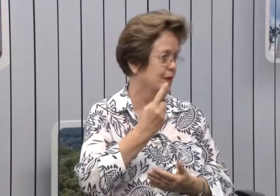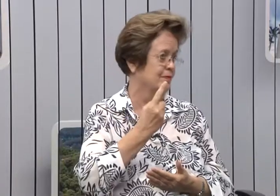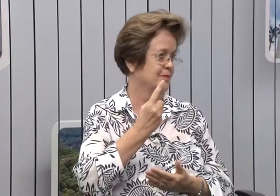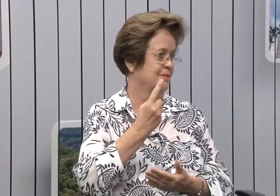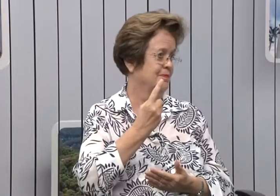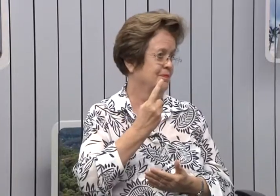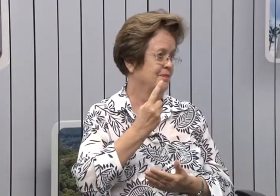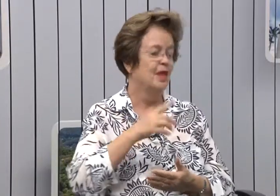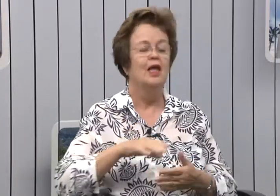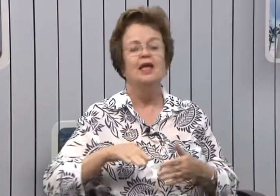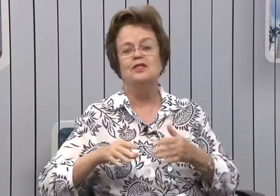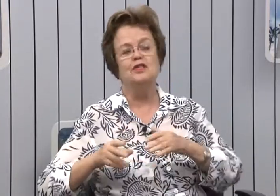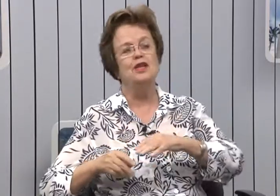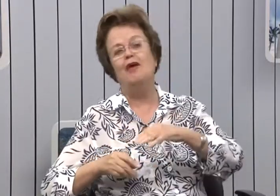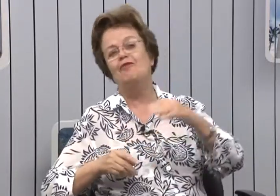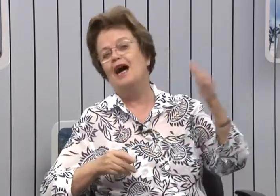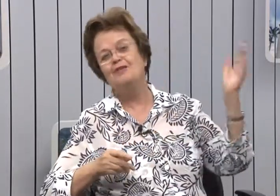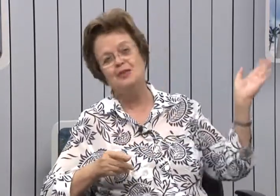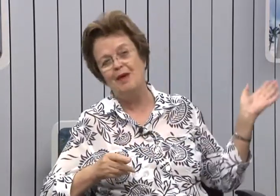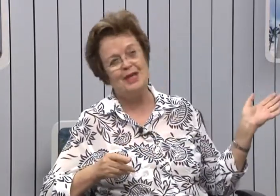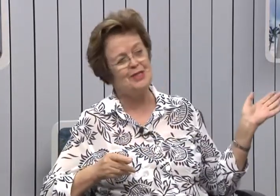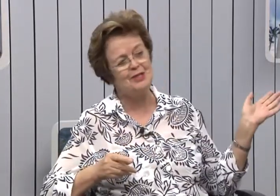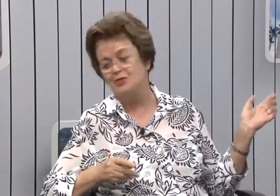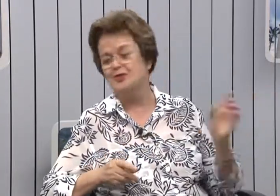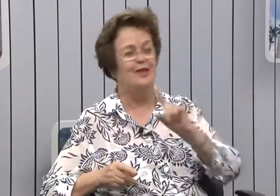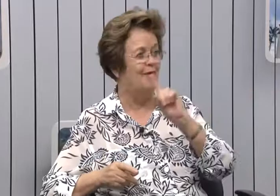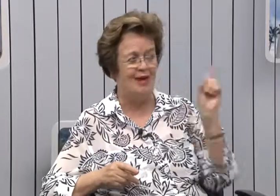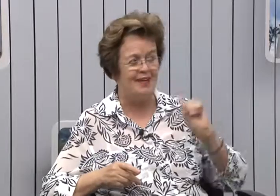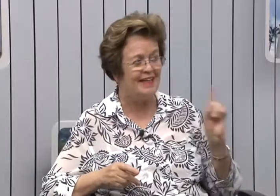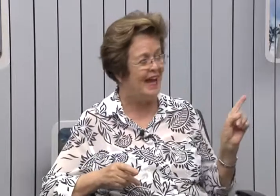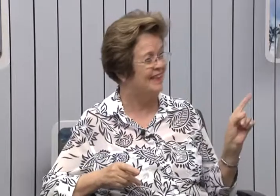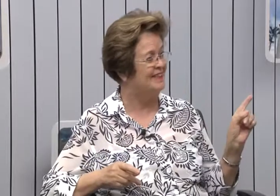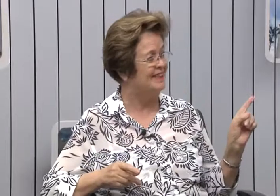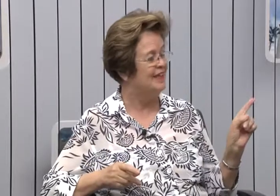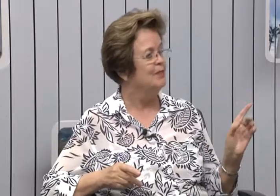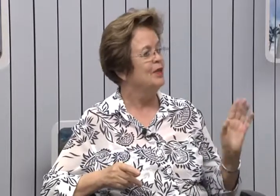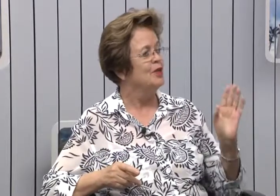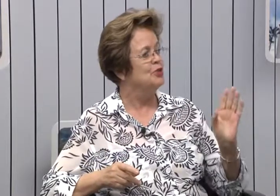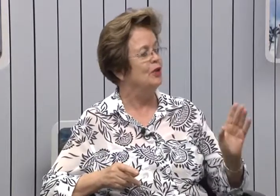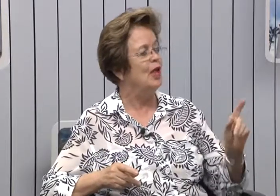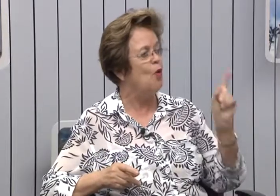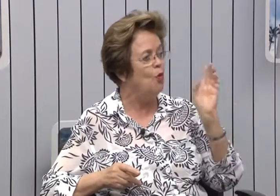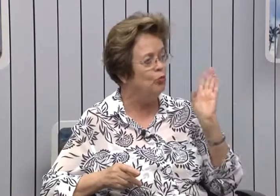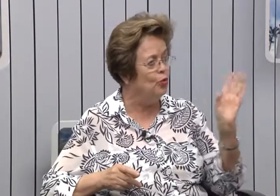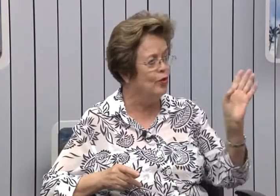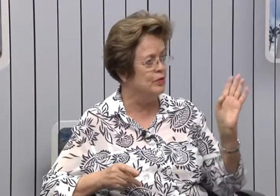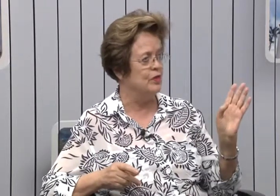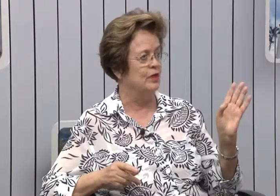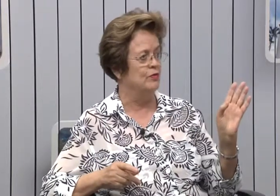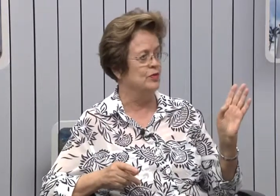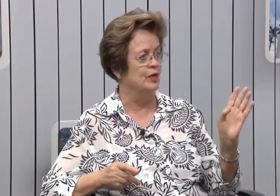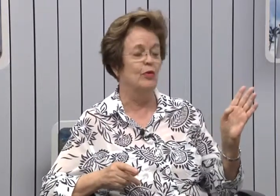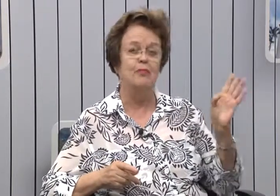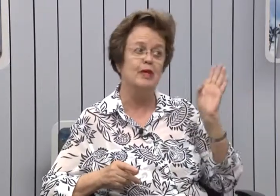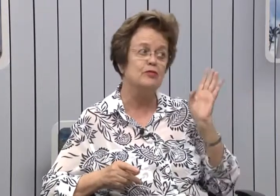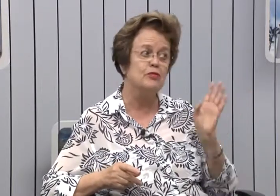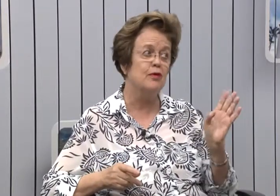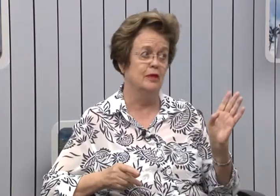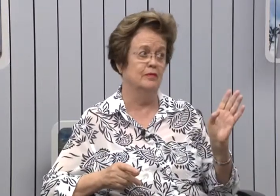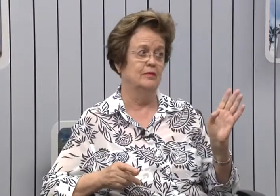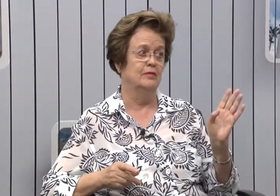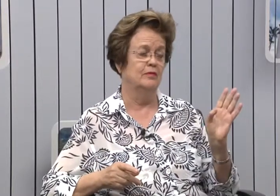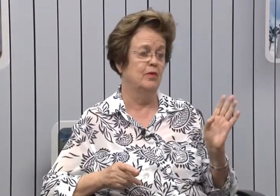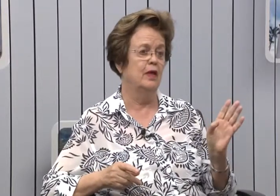tem uma. Diz assim: vários países usam. Não é verdade. Só tem Honduras que está usando há menos